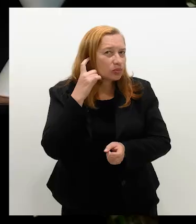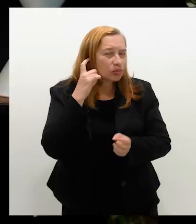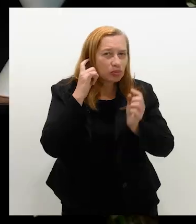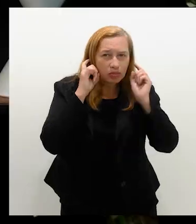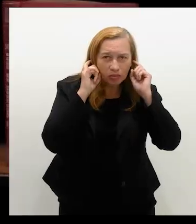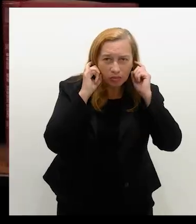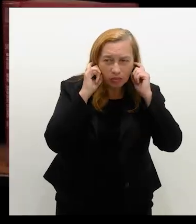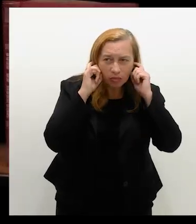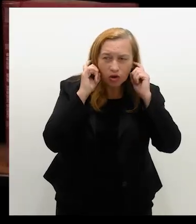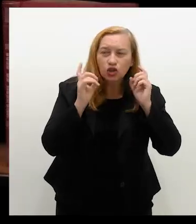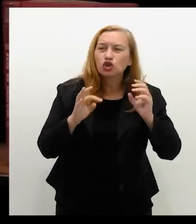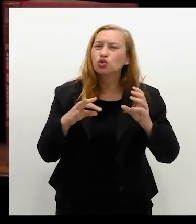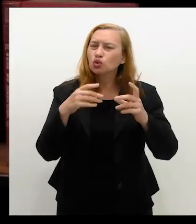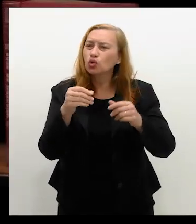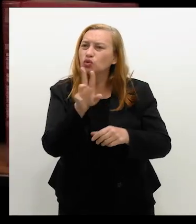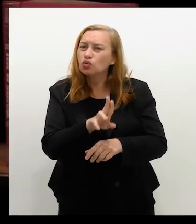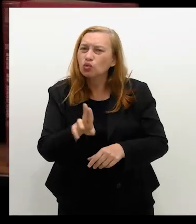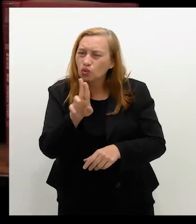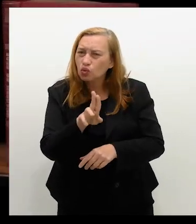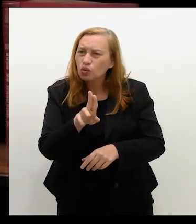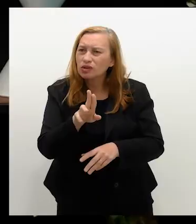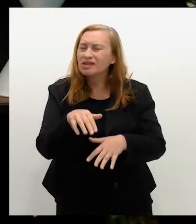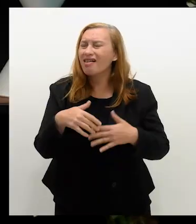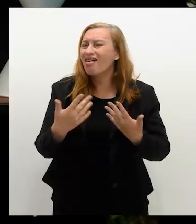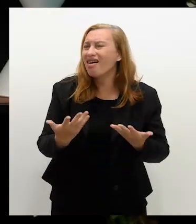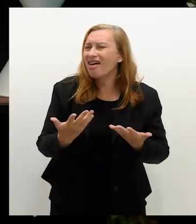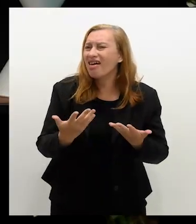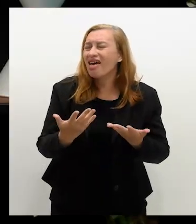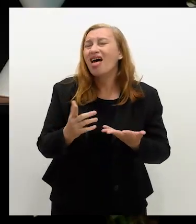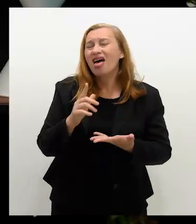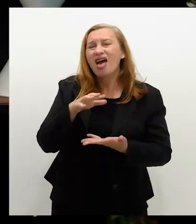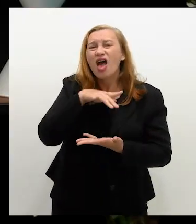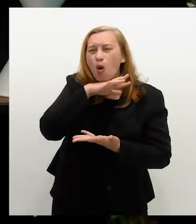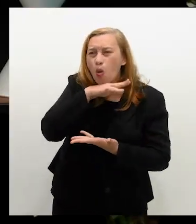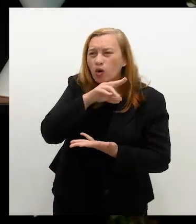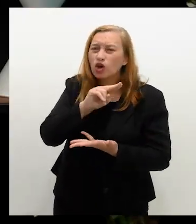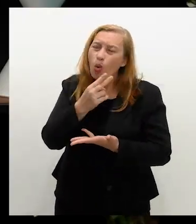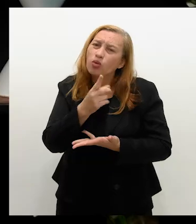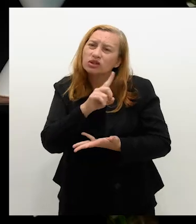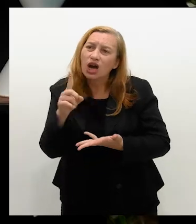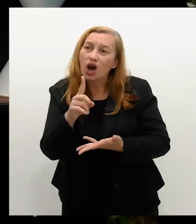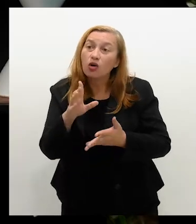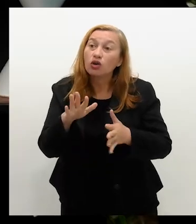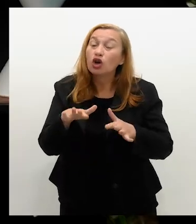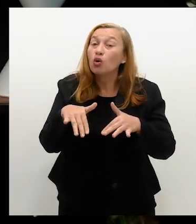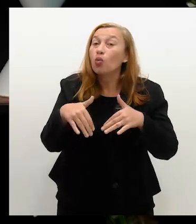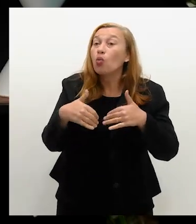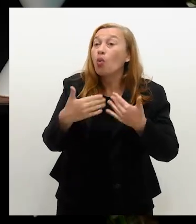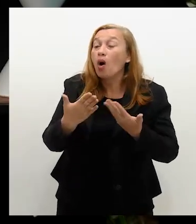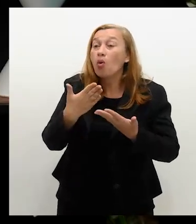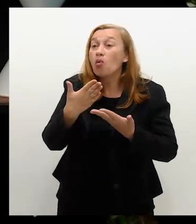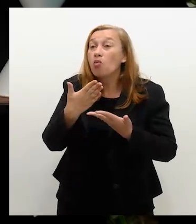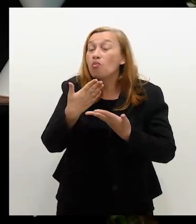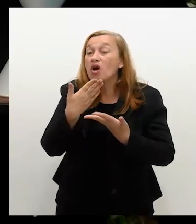Bluetooth que todo mundo usa, com fio, sem fio, se isso faz mal, se faz mal, qual o menos